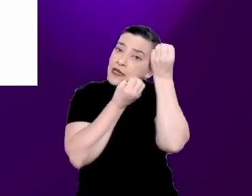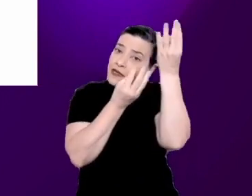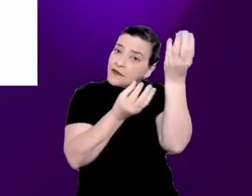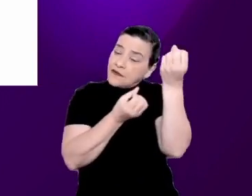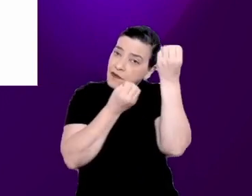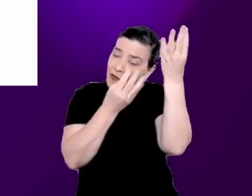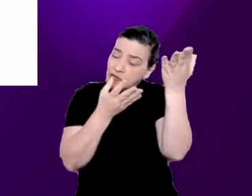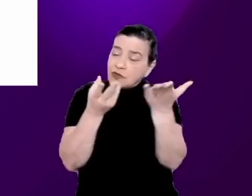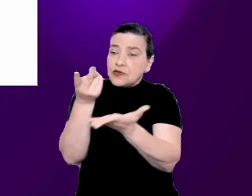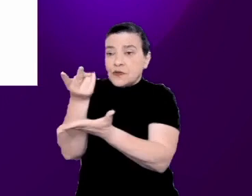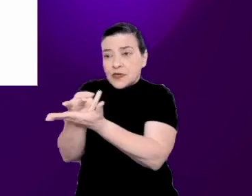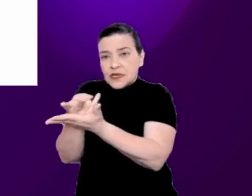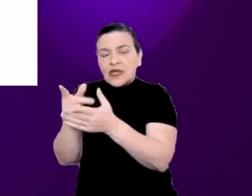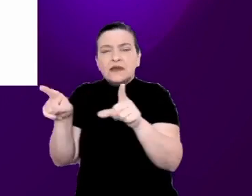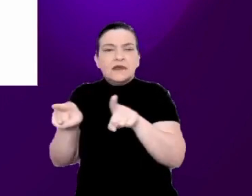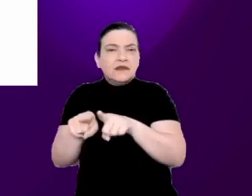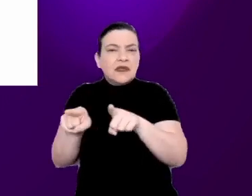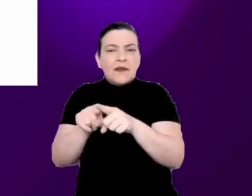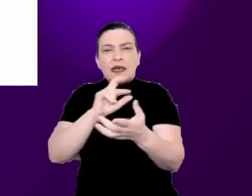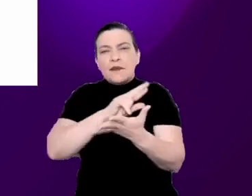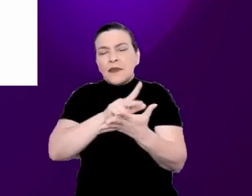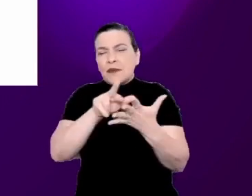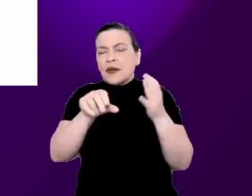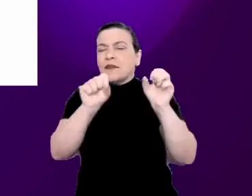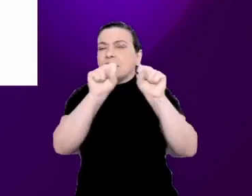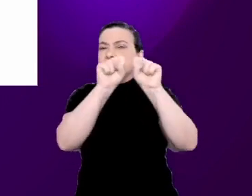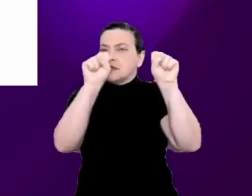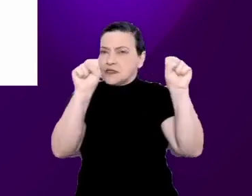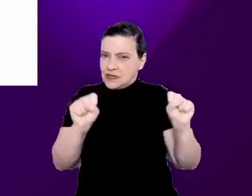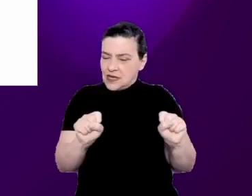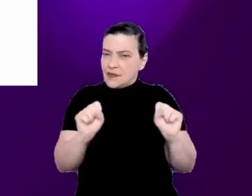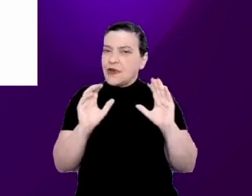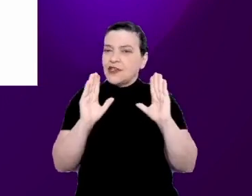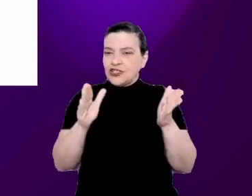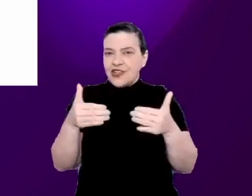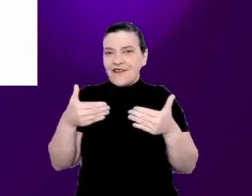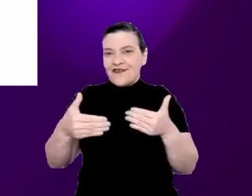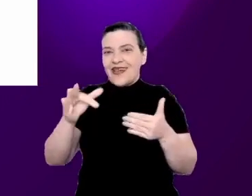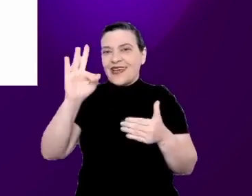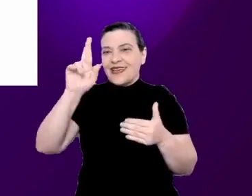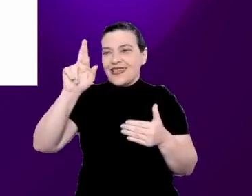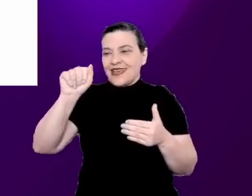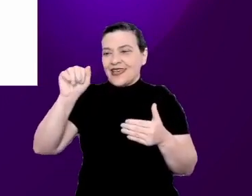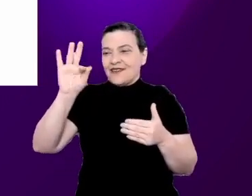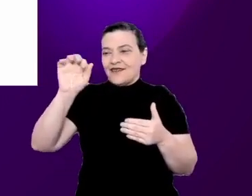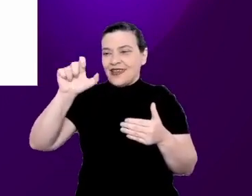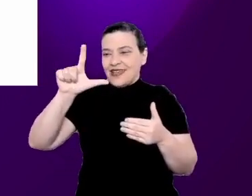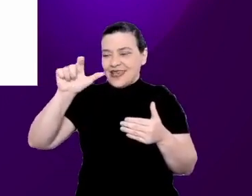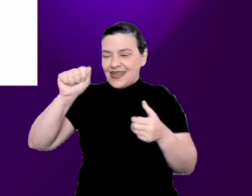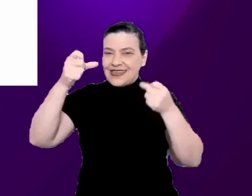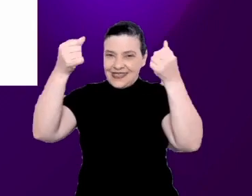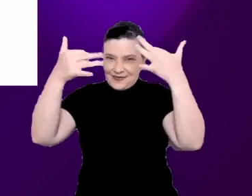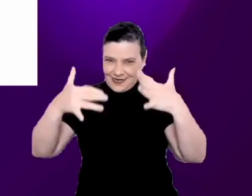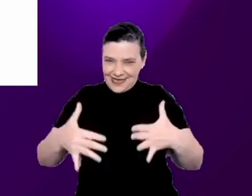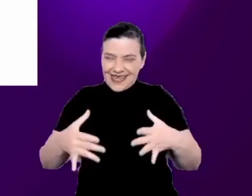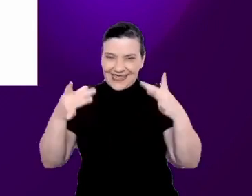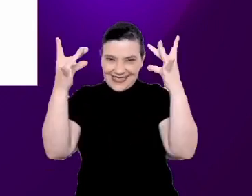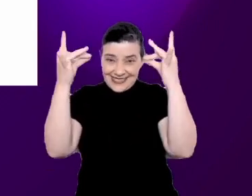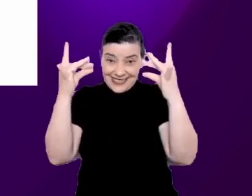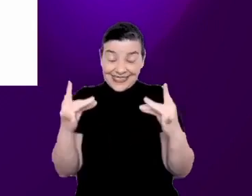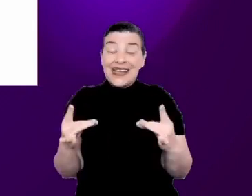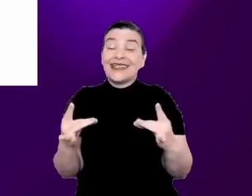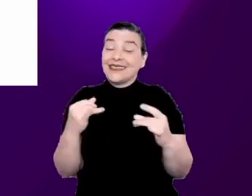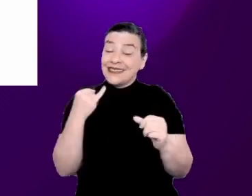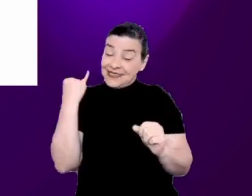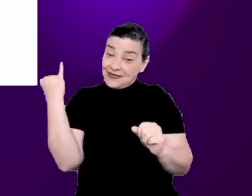diferentes sistemas que eu tenho certeza que a Rafaela vai abordar um pouquinho desse desafio, né, do quanto é